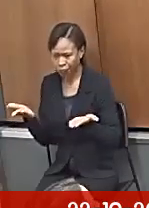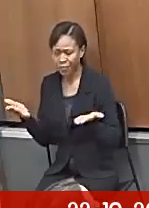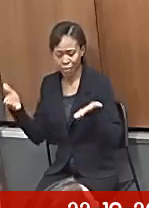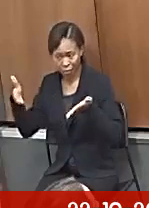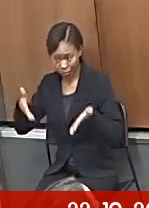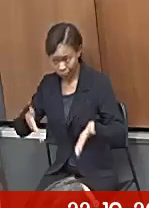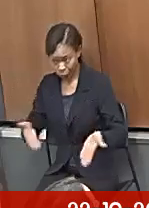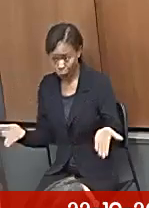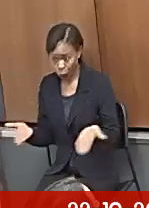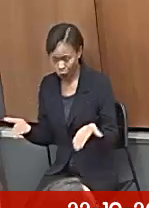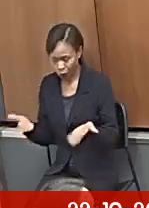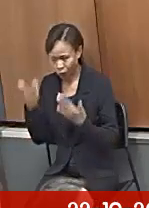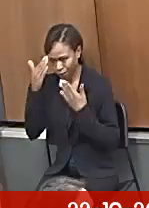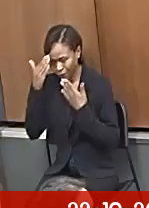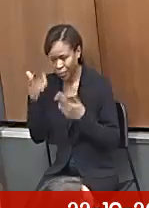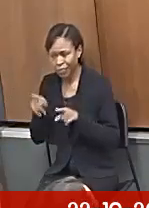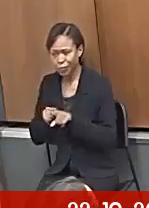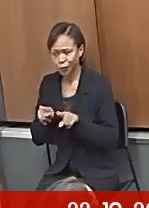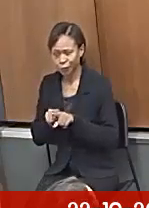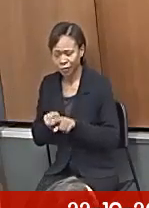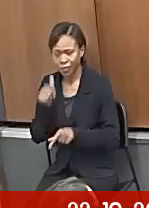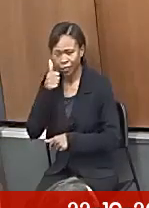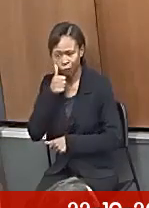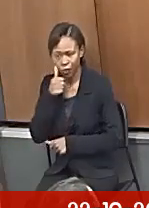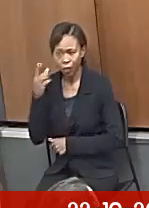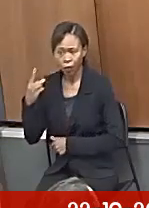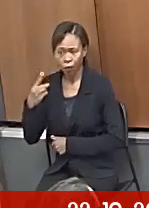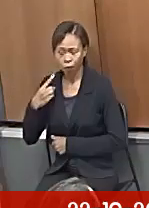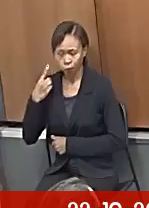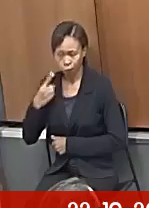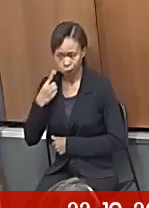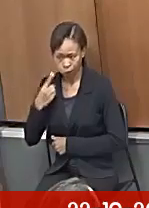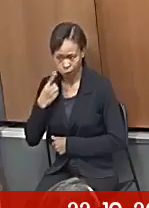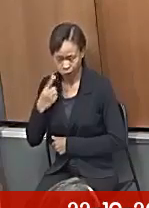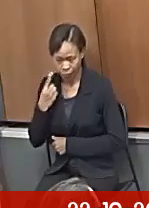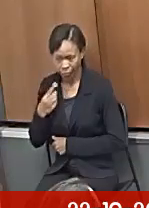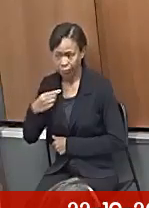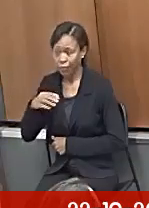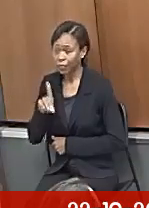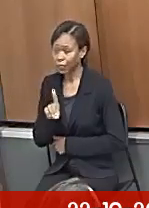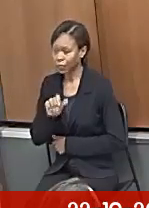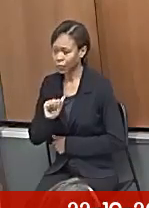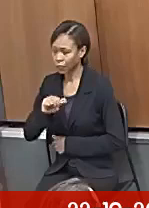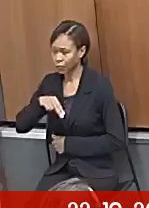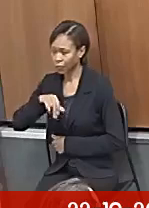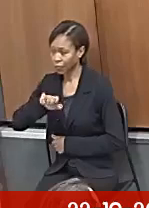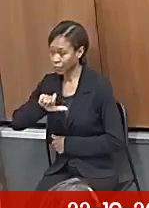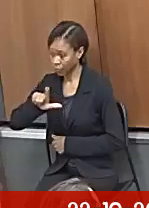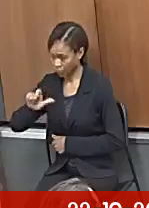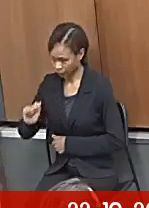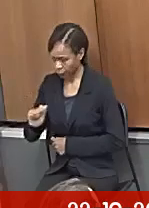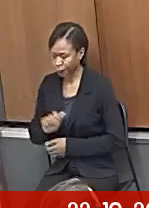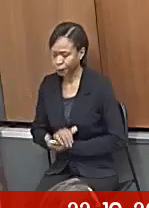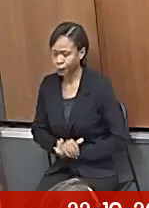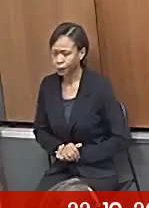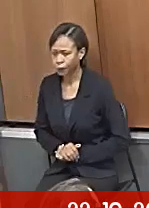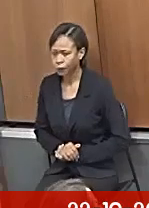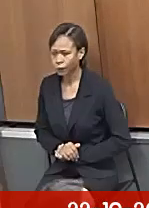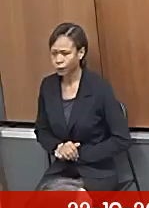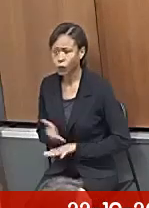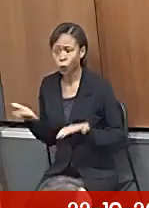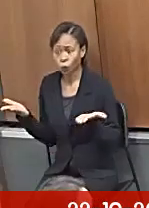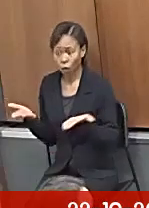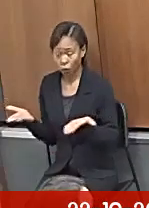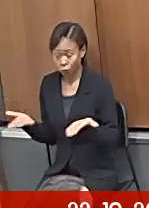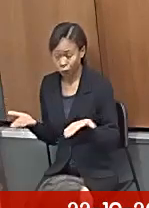da advogada Daniela Mata Machado, cumprimento a todos presentes. E é um